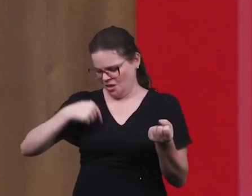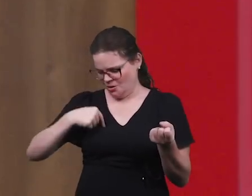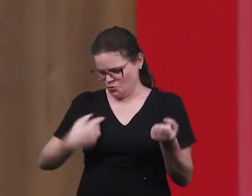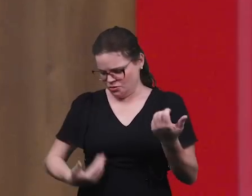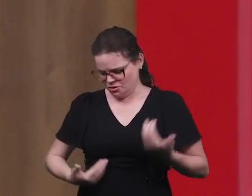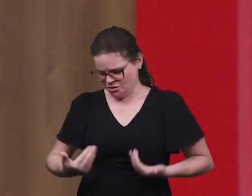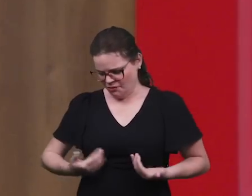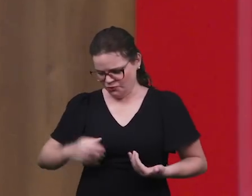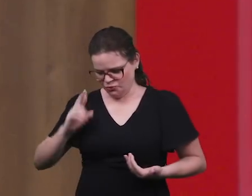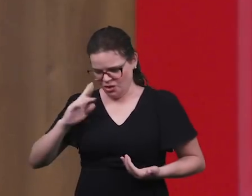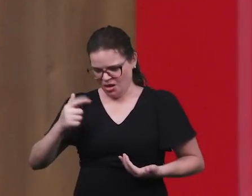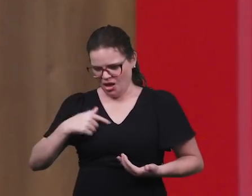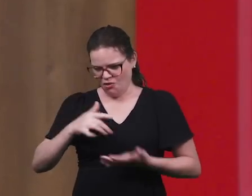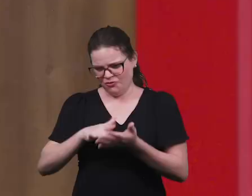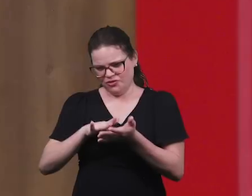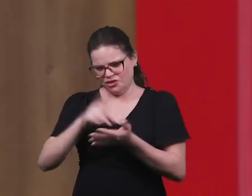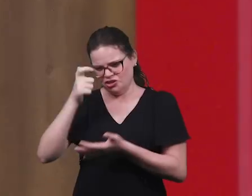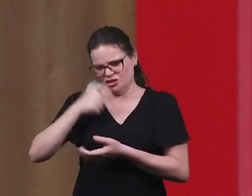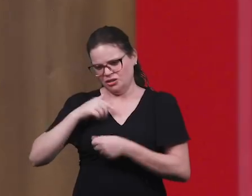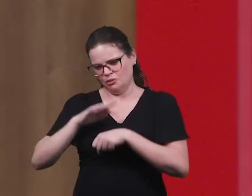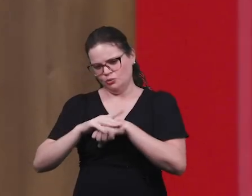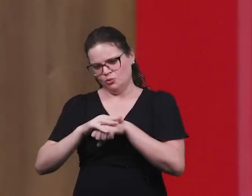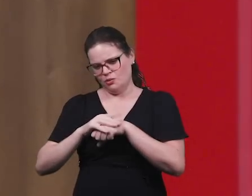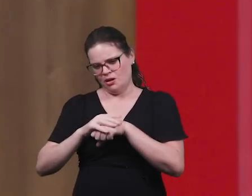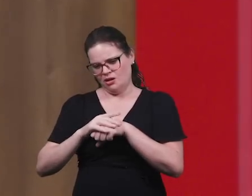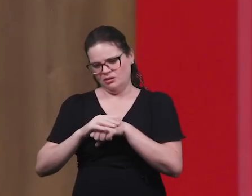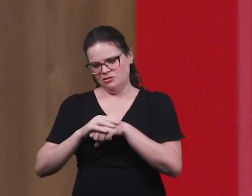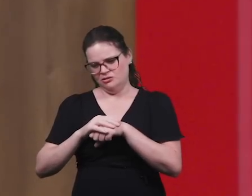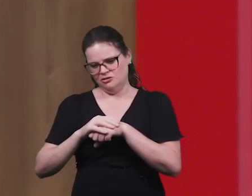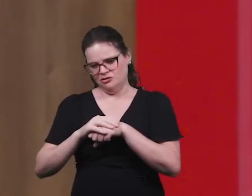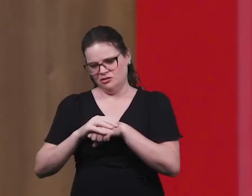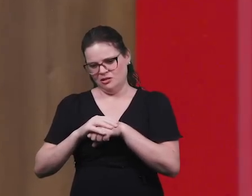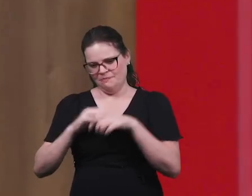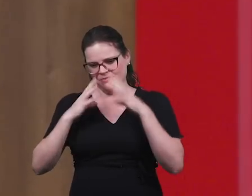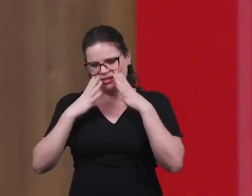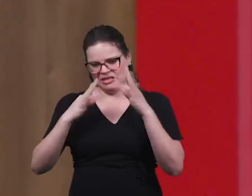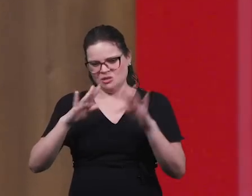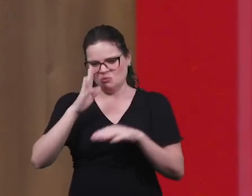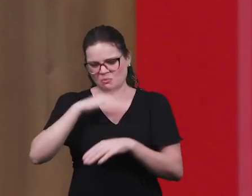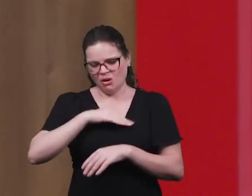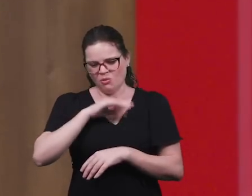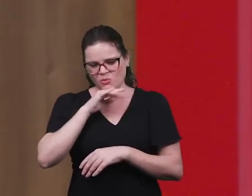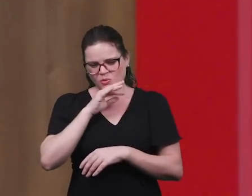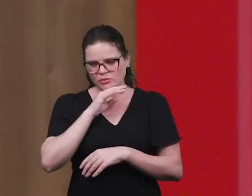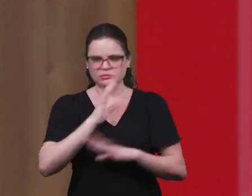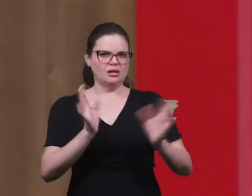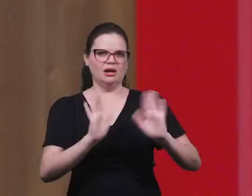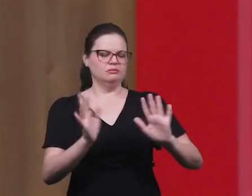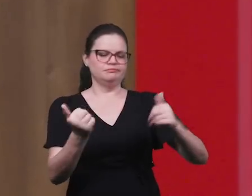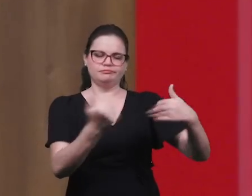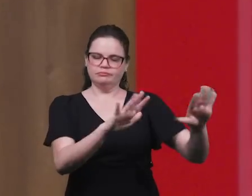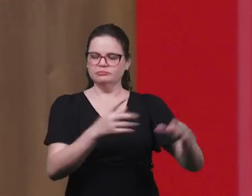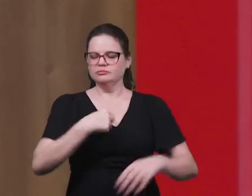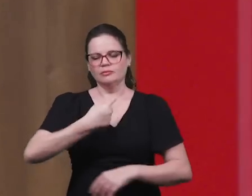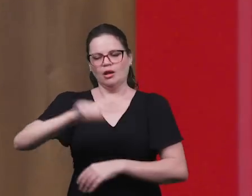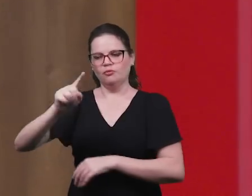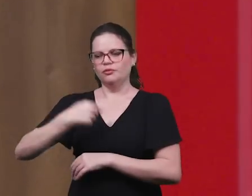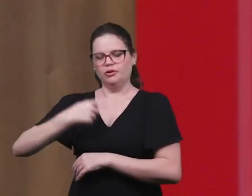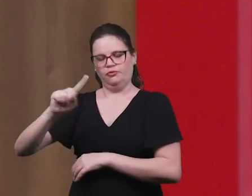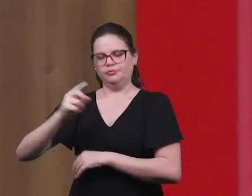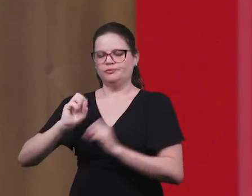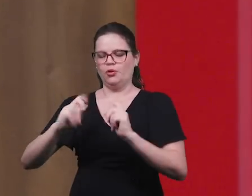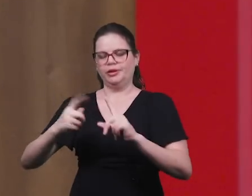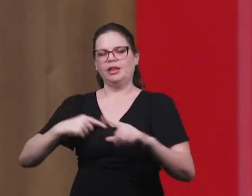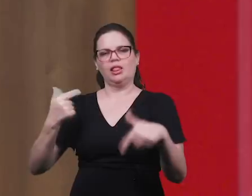Deus, quando ele se lembra que Deus não se agrada de um falso testemunho, ele falou, não, eu não vou fazer isso, eu vou para aquela missão. E ele